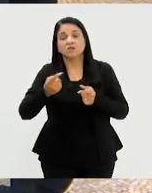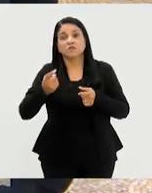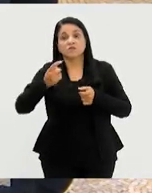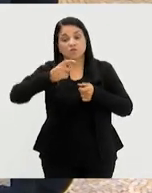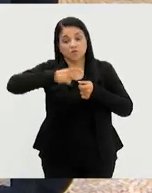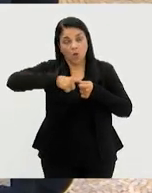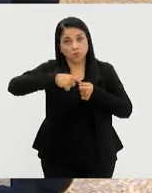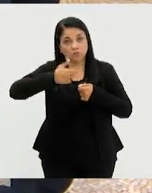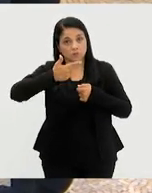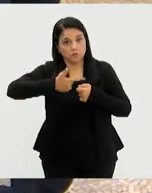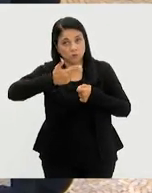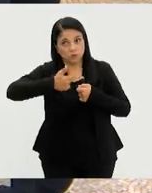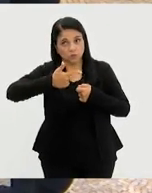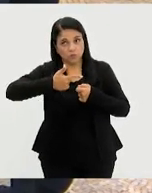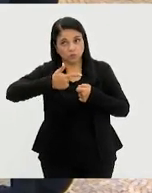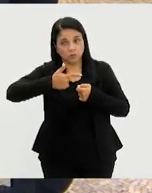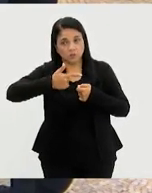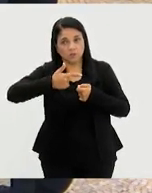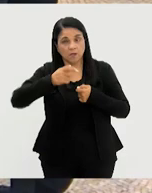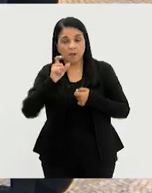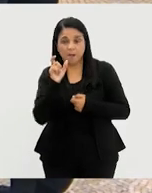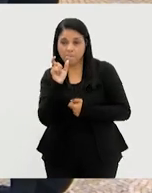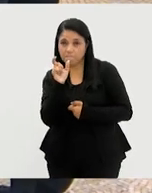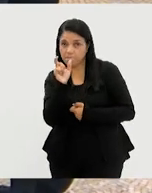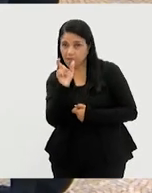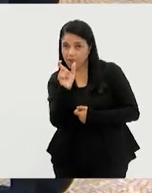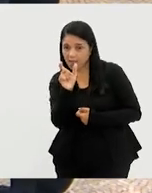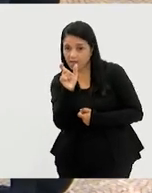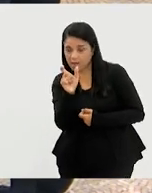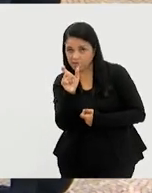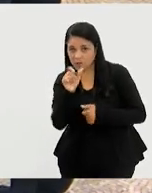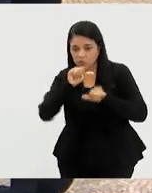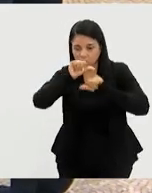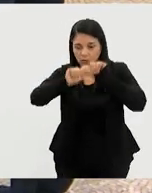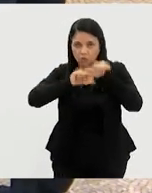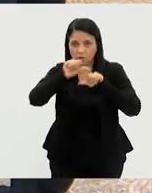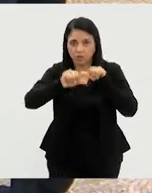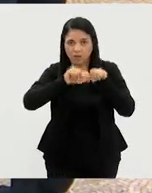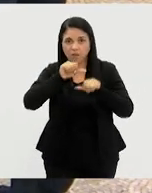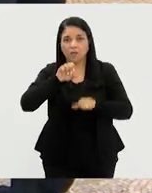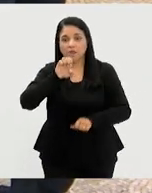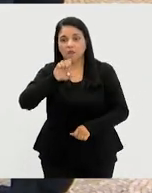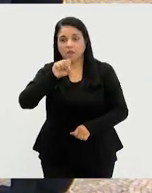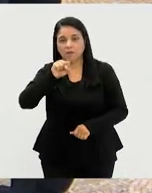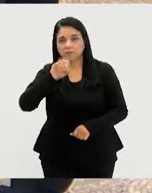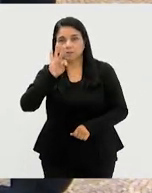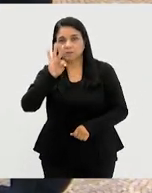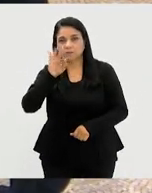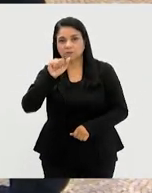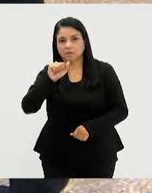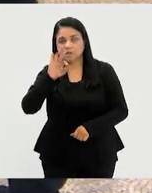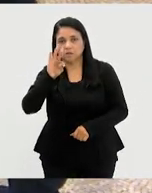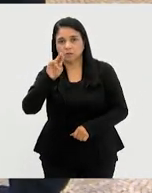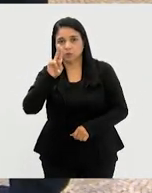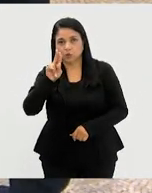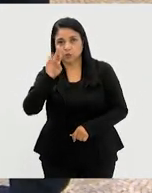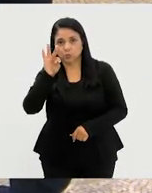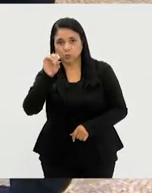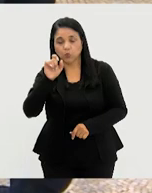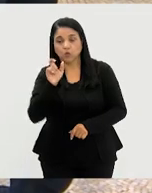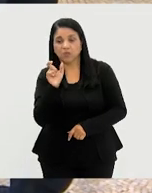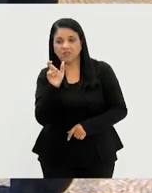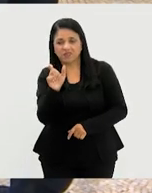segunda trocar a palavra estatuto por uma outra terminologia porque